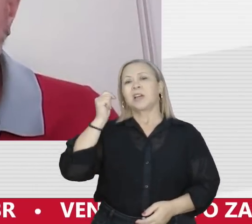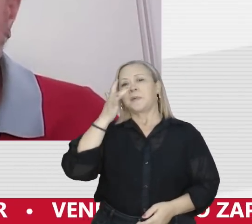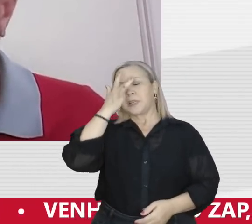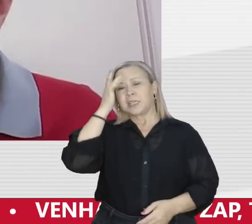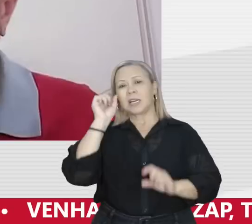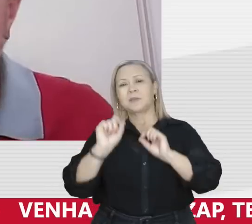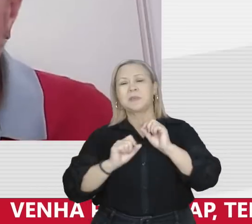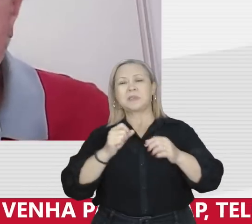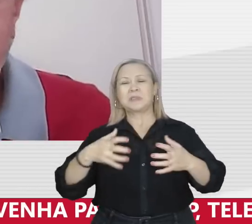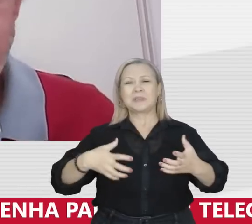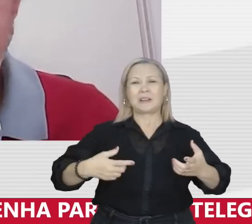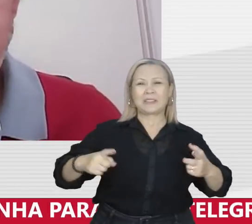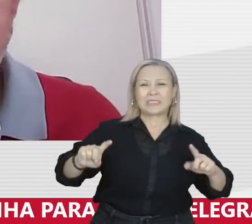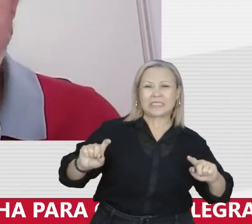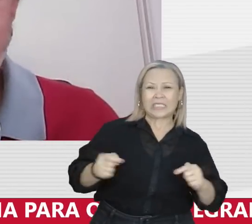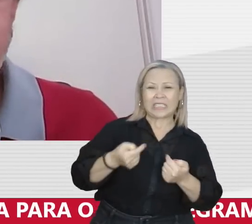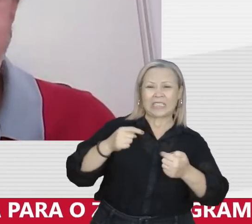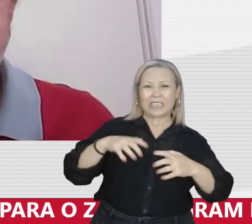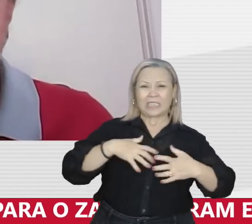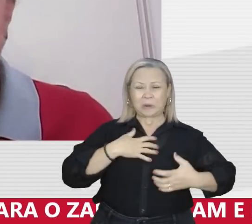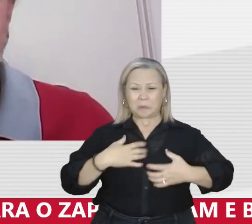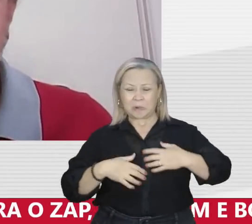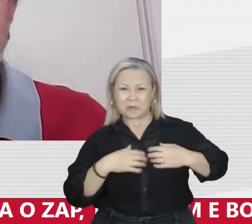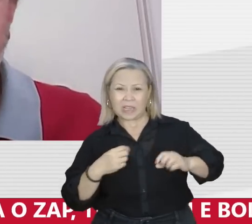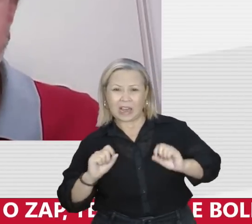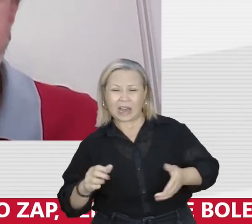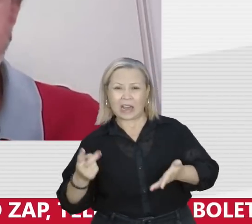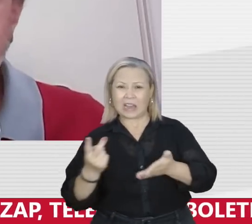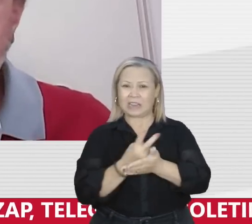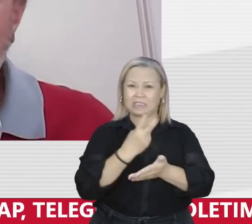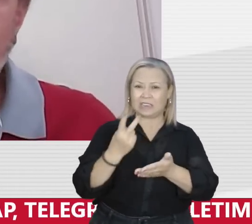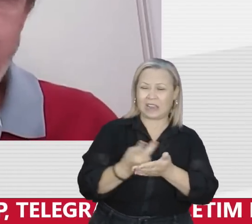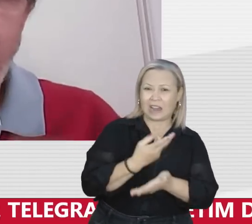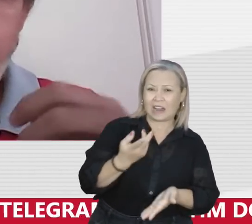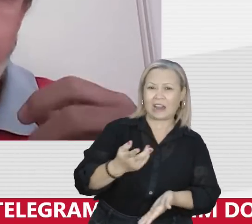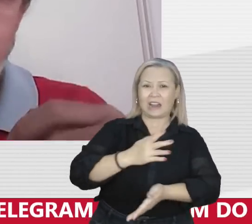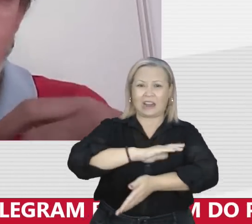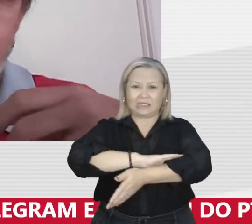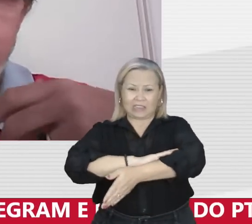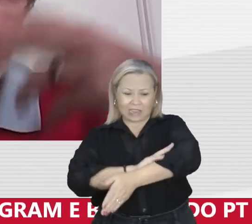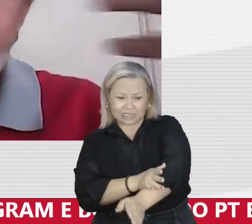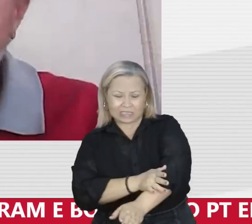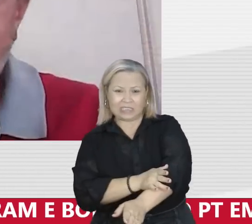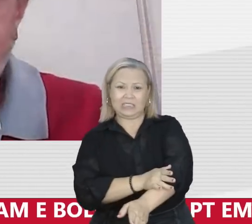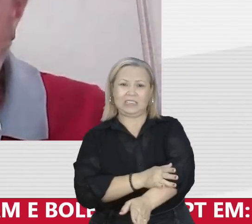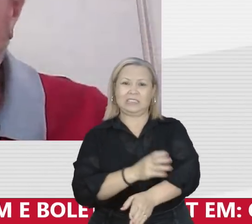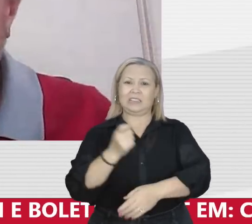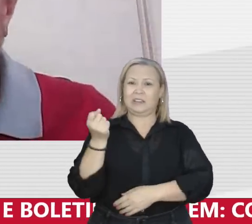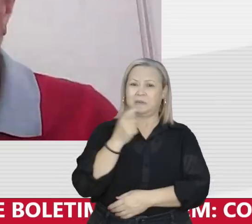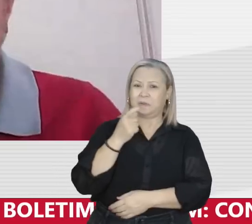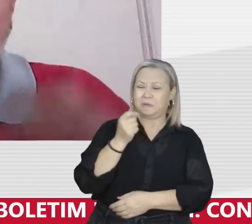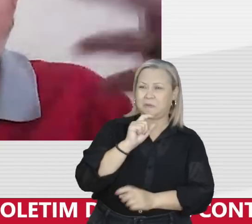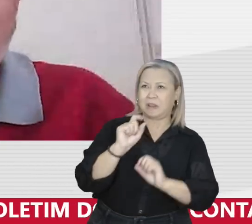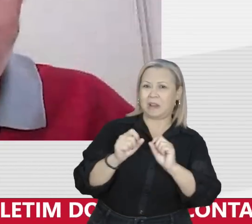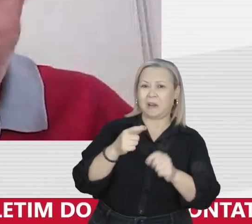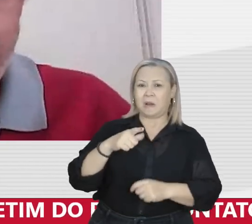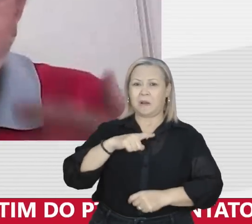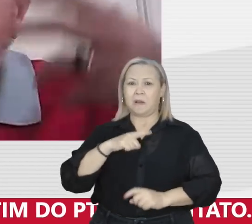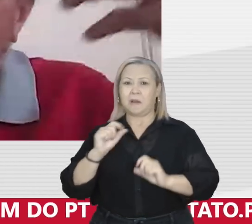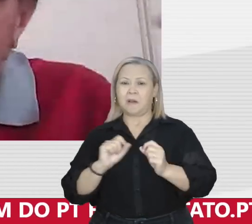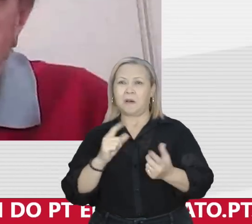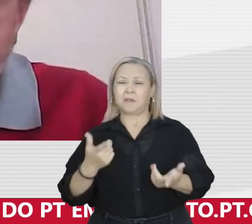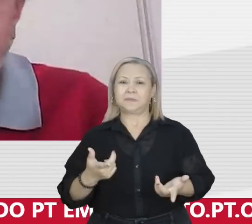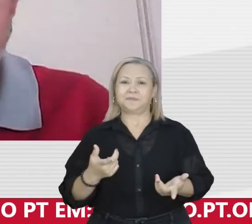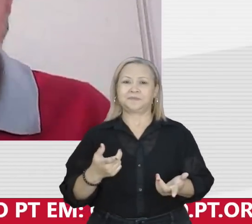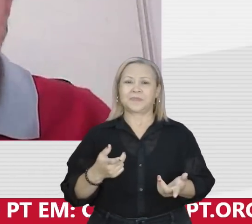ficavam incomodadas de ter um deslize racista numa piada, ou ter uma expressão, se